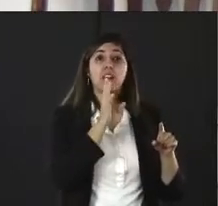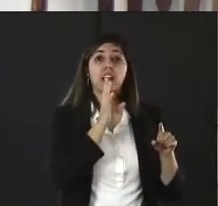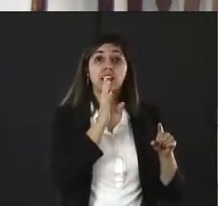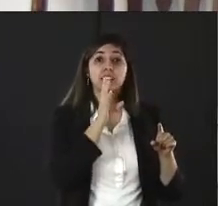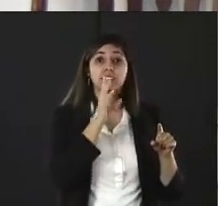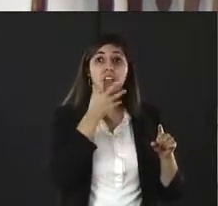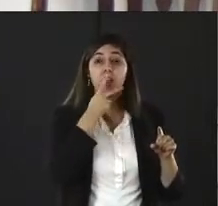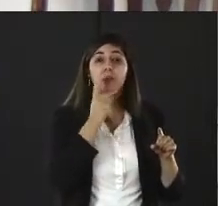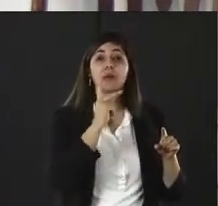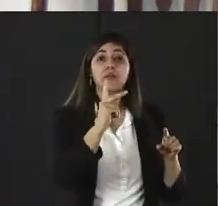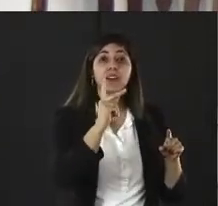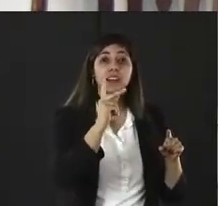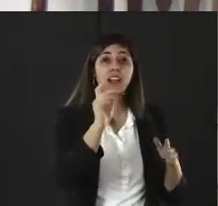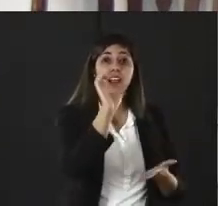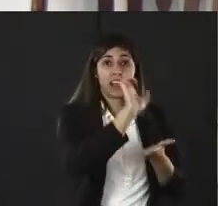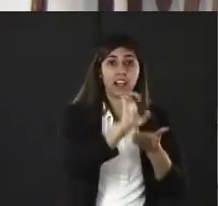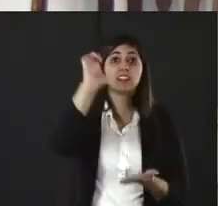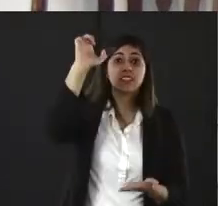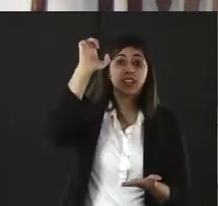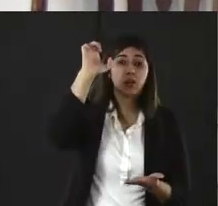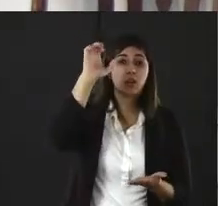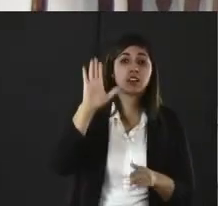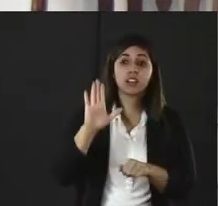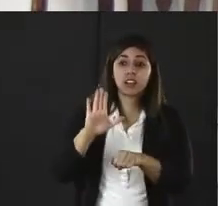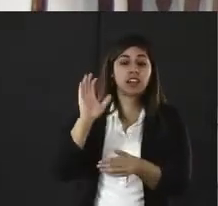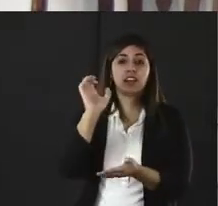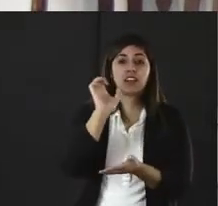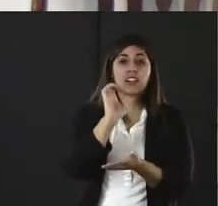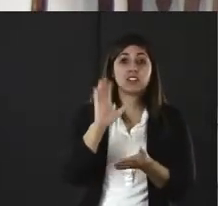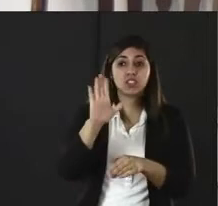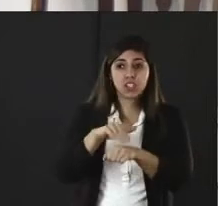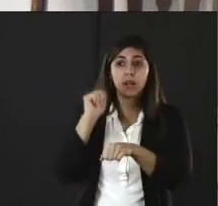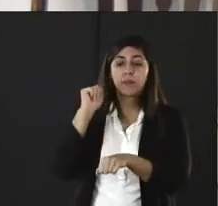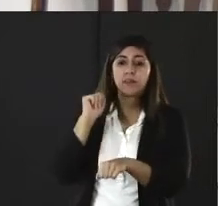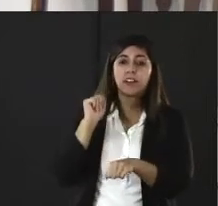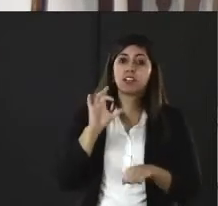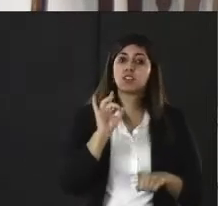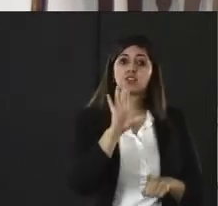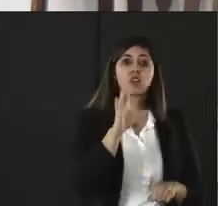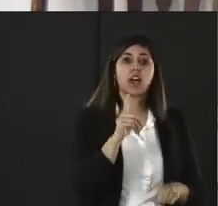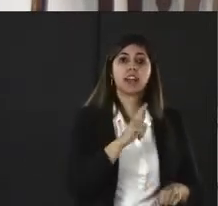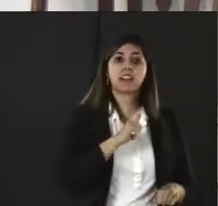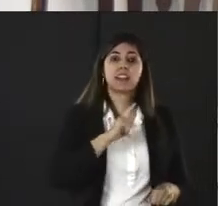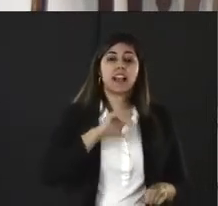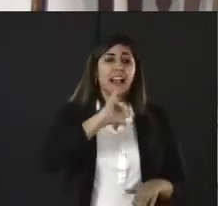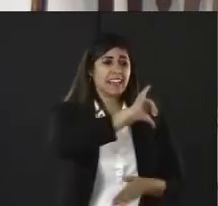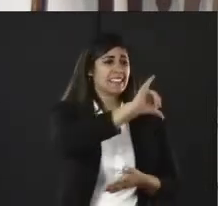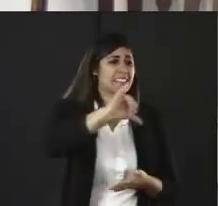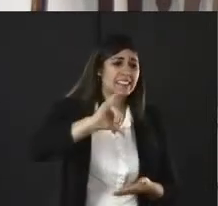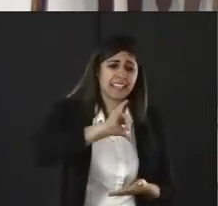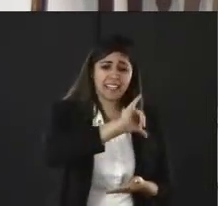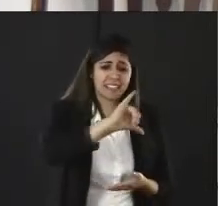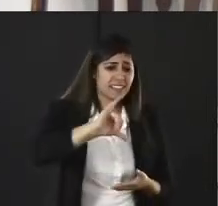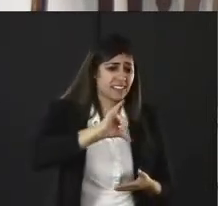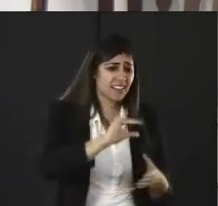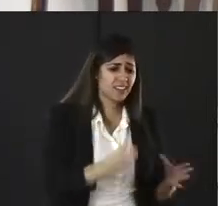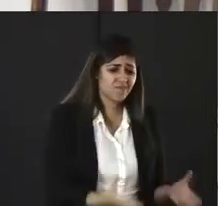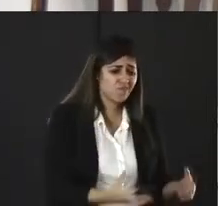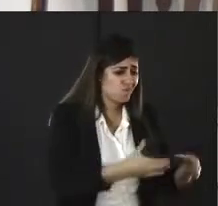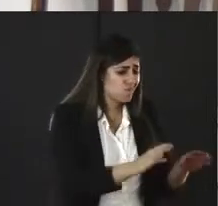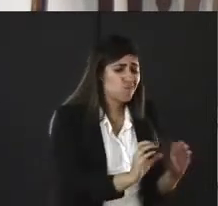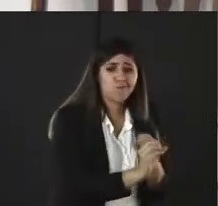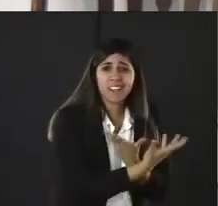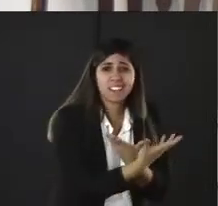que você tem em casa como eu possa te ajudar ela diz eu só tenho uma botija de azeite aí ele pensa nem botija vazia você tem